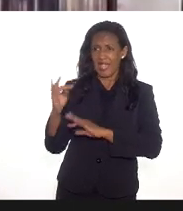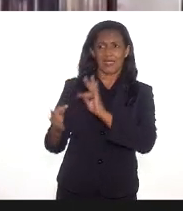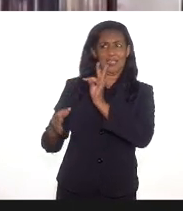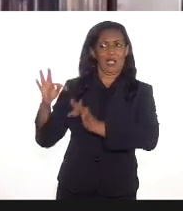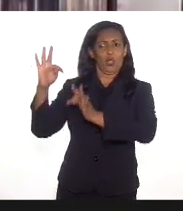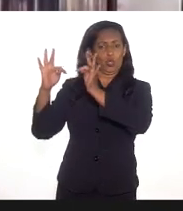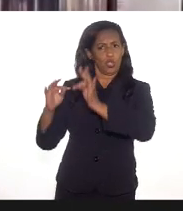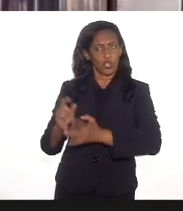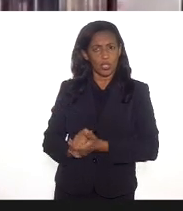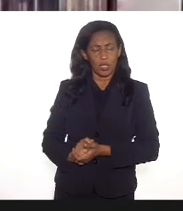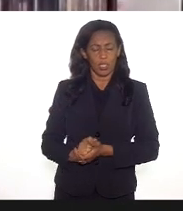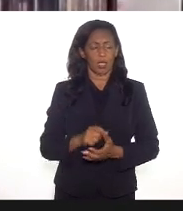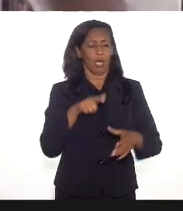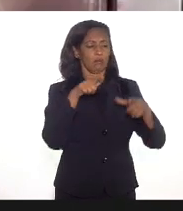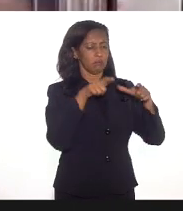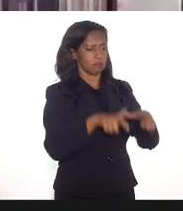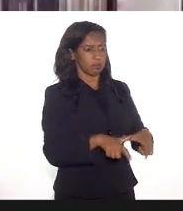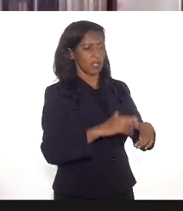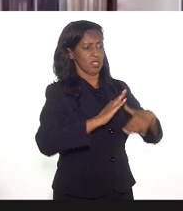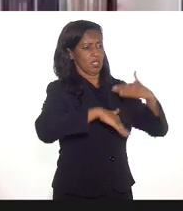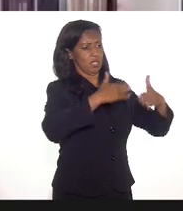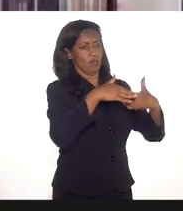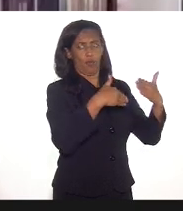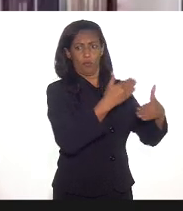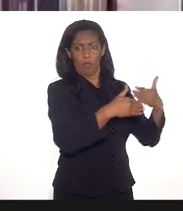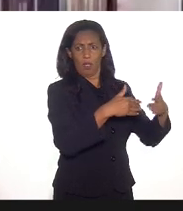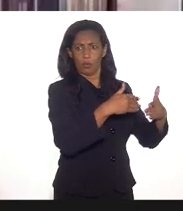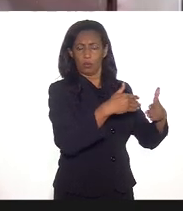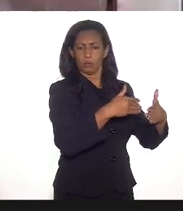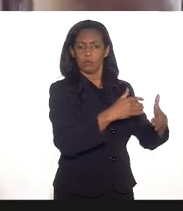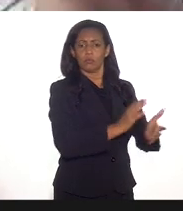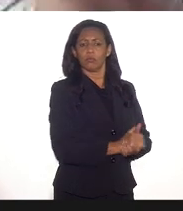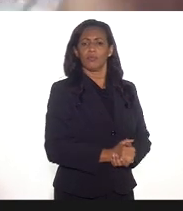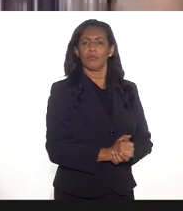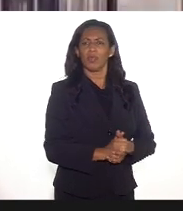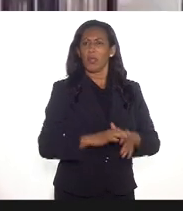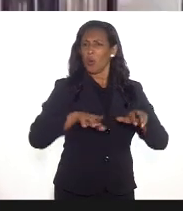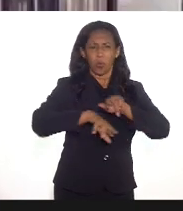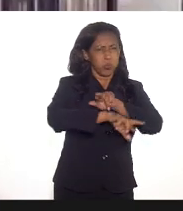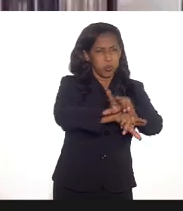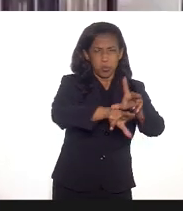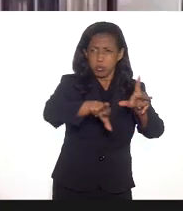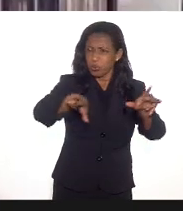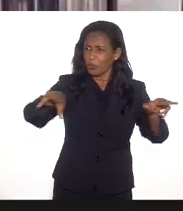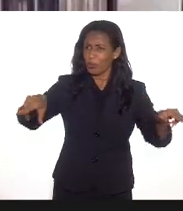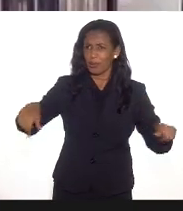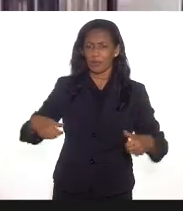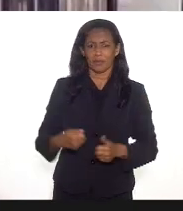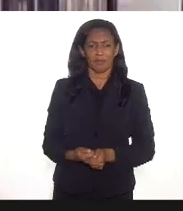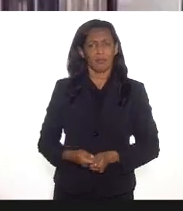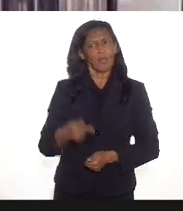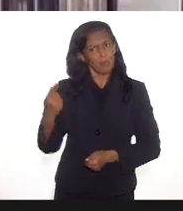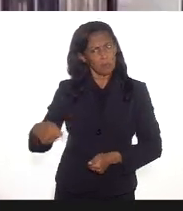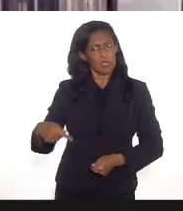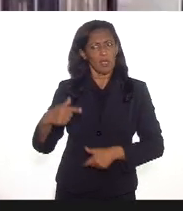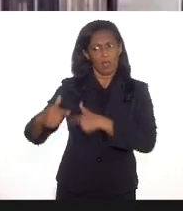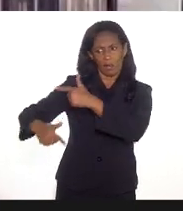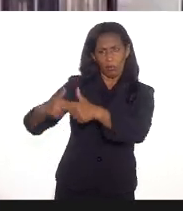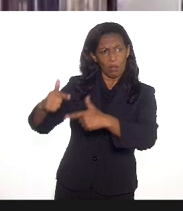na área de desenvolvimento urbano, na área, ou seja, em várias, tem que ser